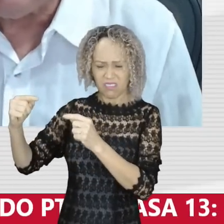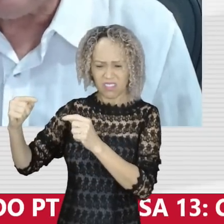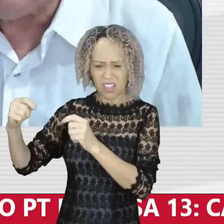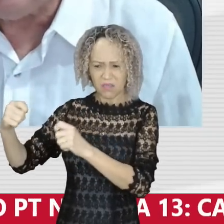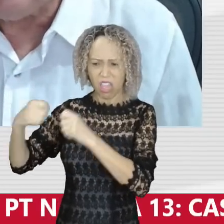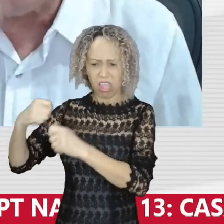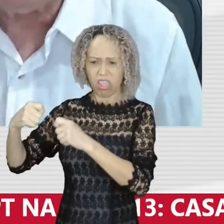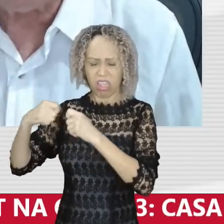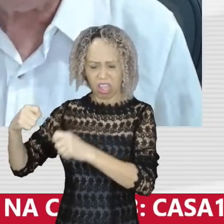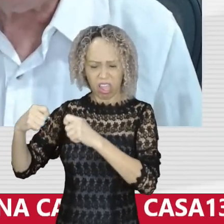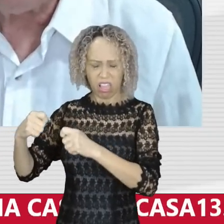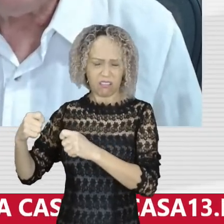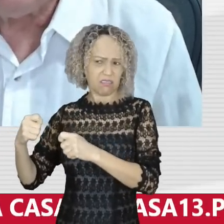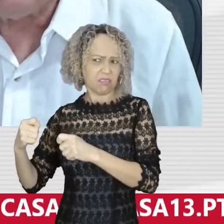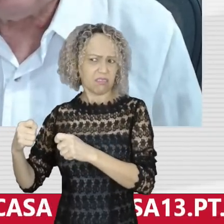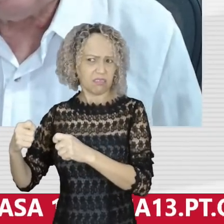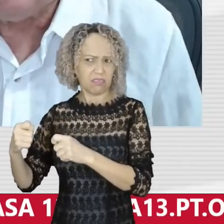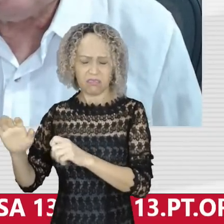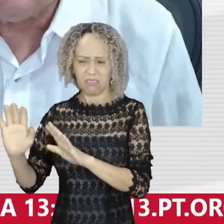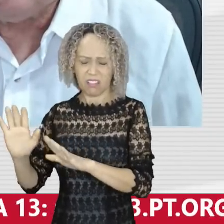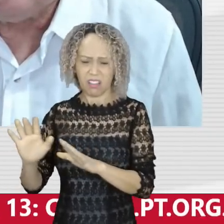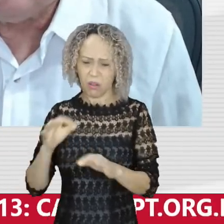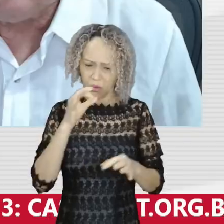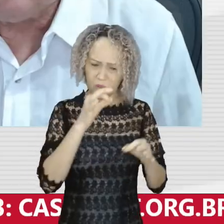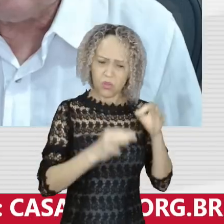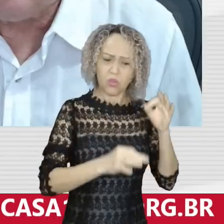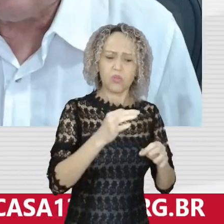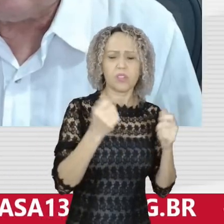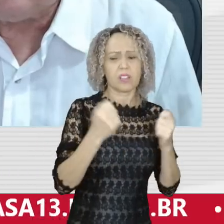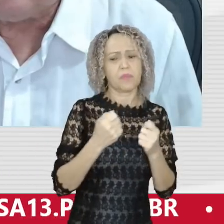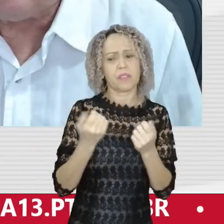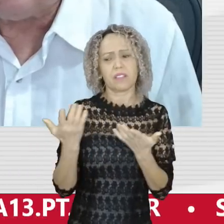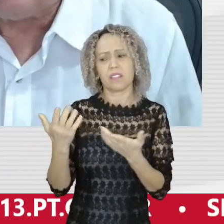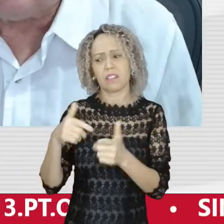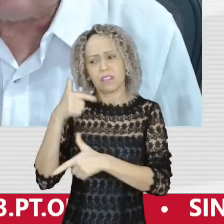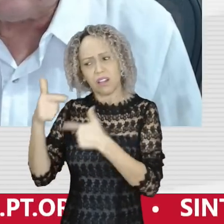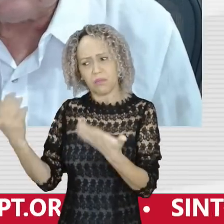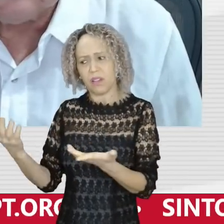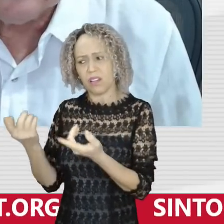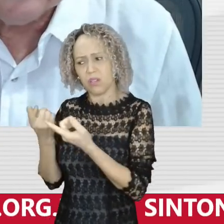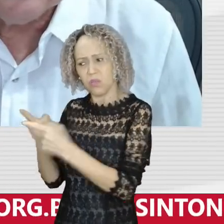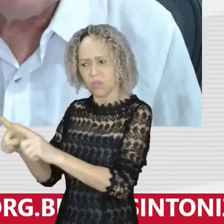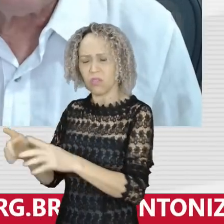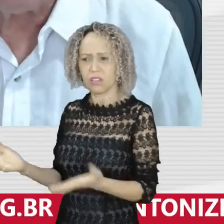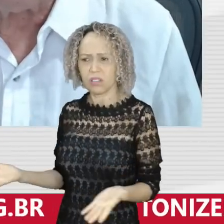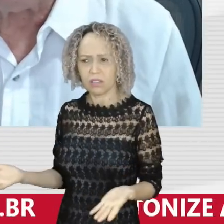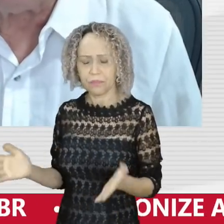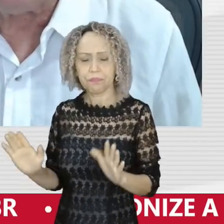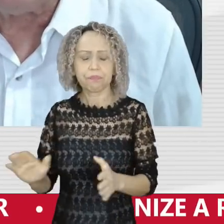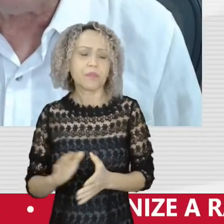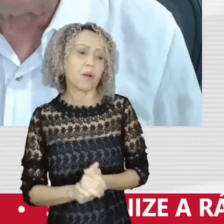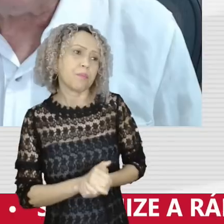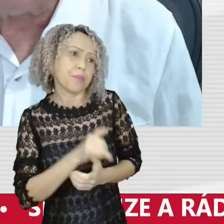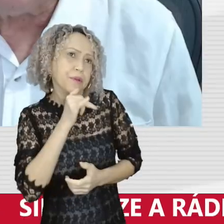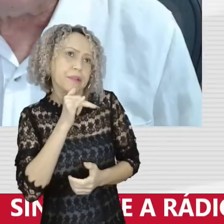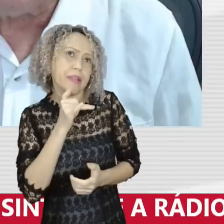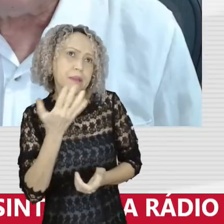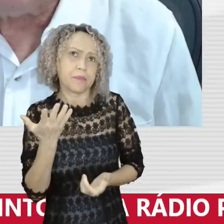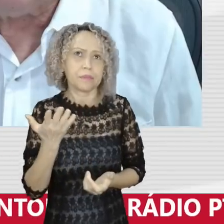Com a minha religião também, eu estou fazendo ativismo também na religião, entende? Então, tem assim